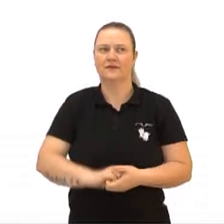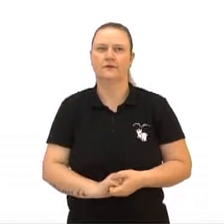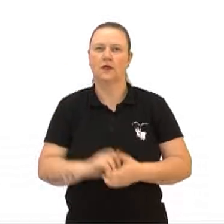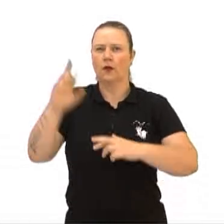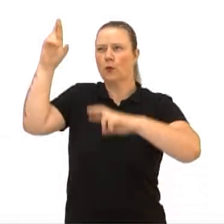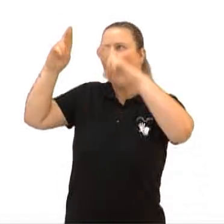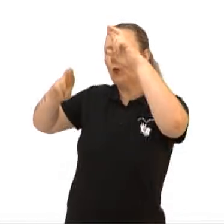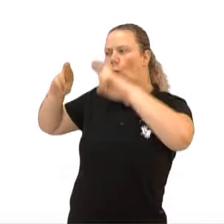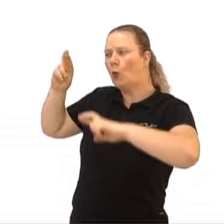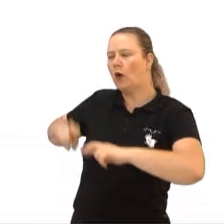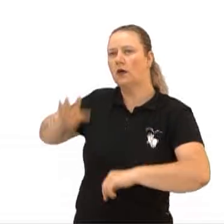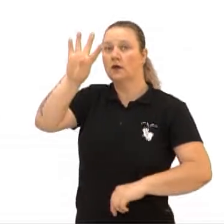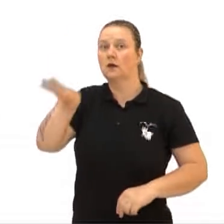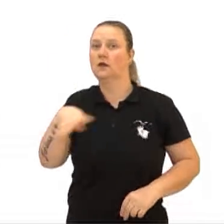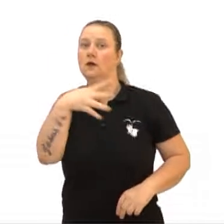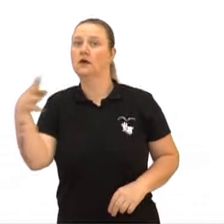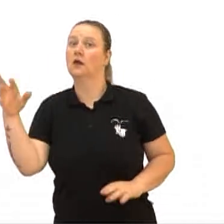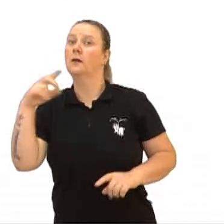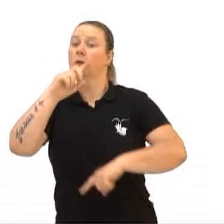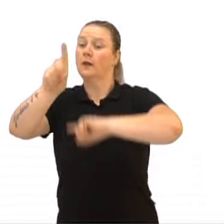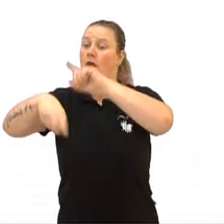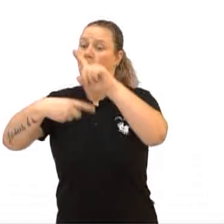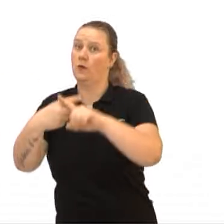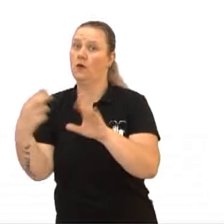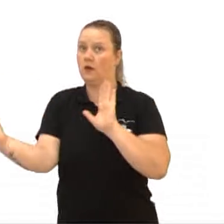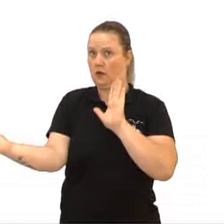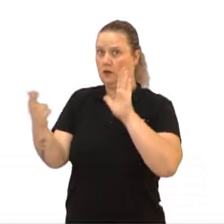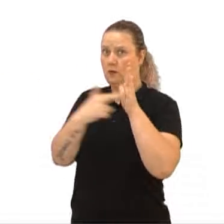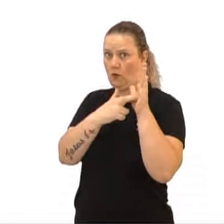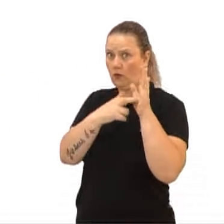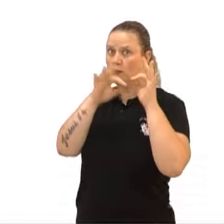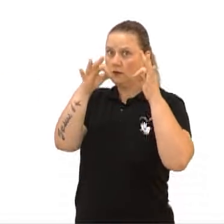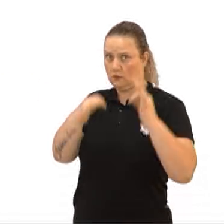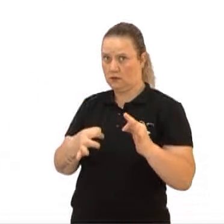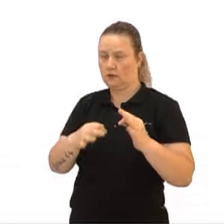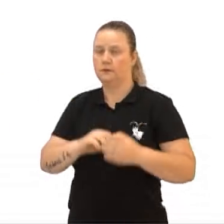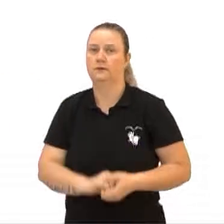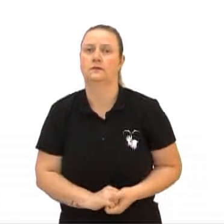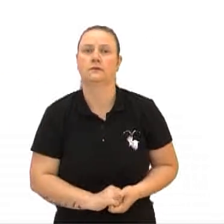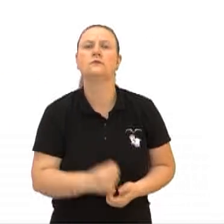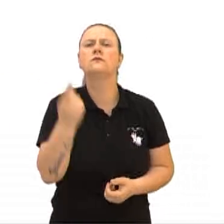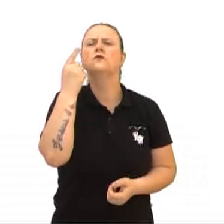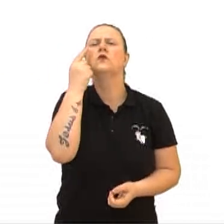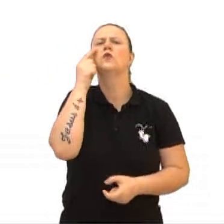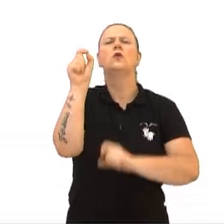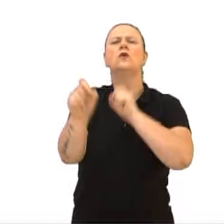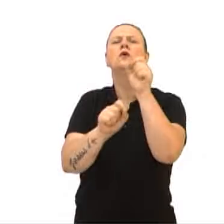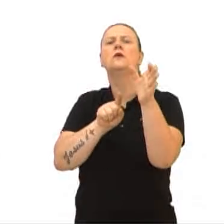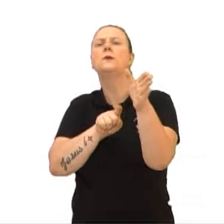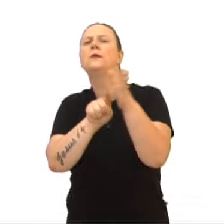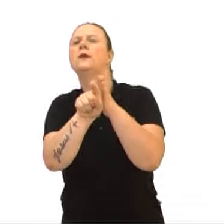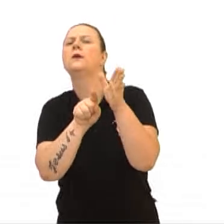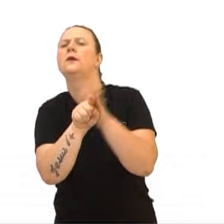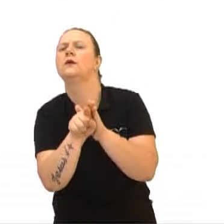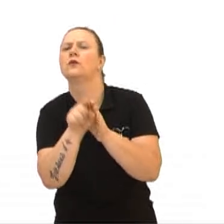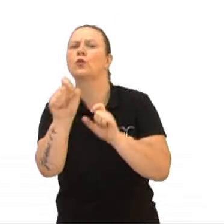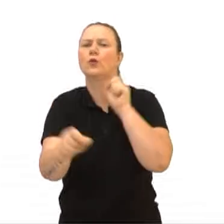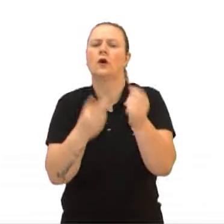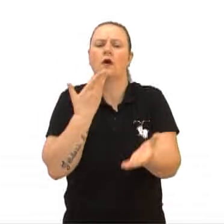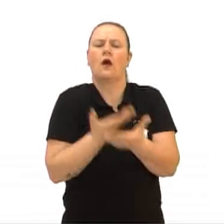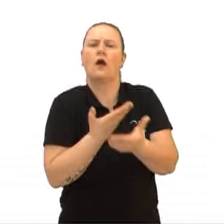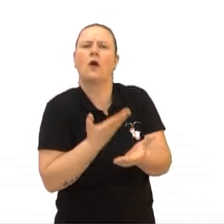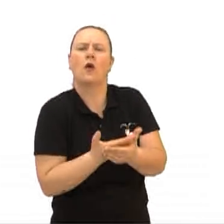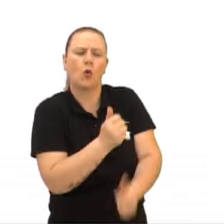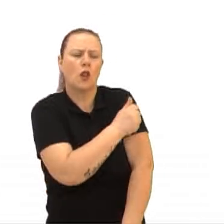analise a tabela e responda, tá bom? Então, nós temos uma tabela aqui, tá bom? Então, olha só quais são as perguntas. Qual estudante tirou a